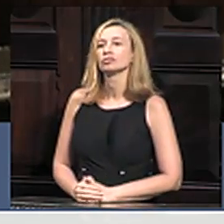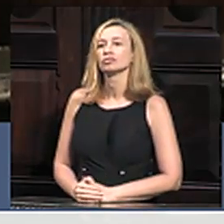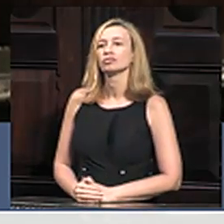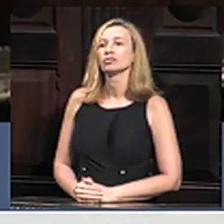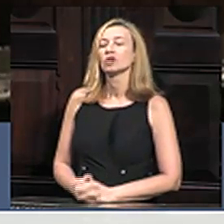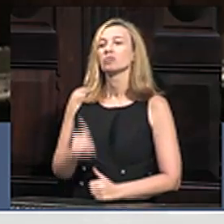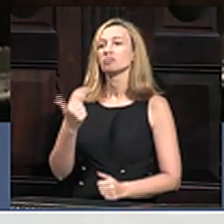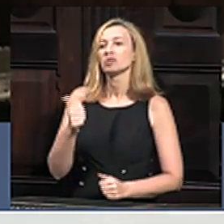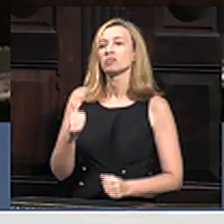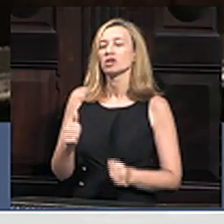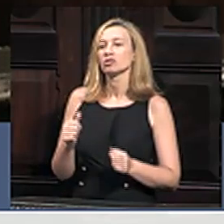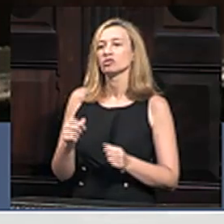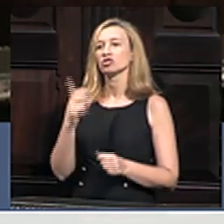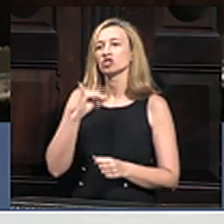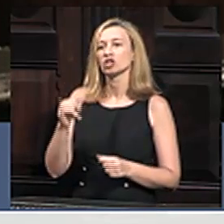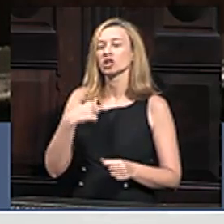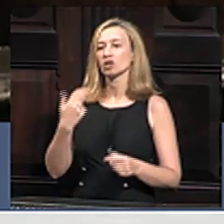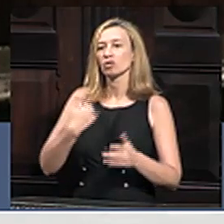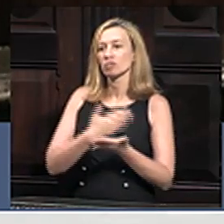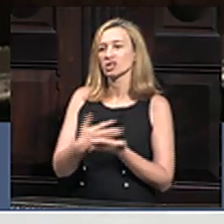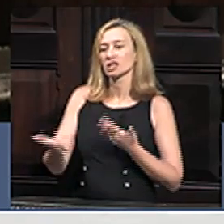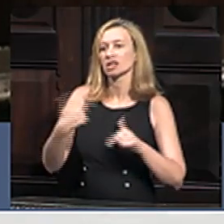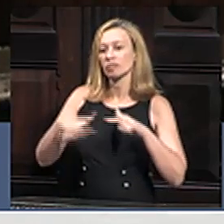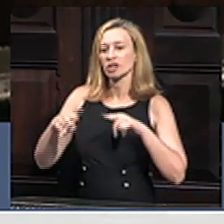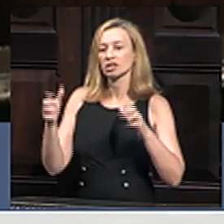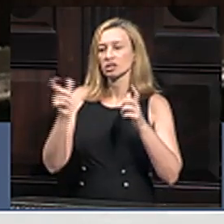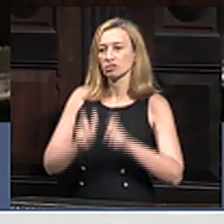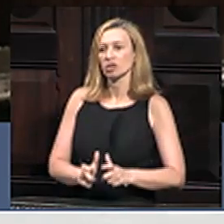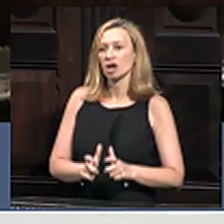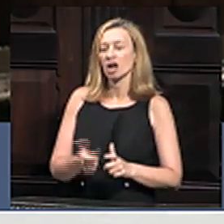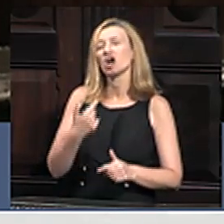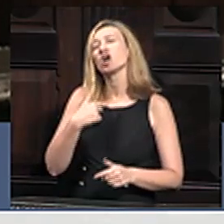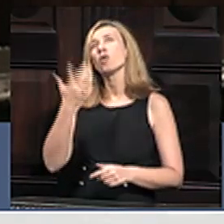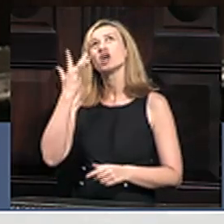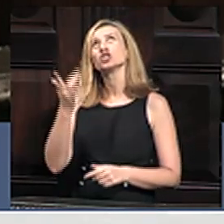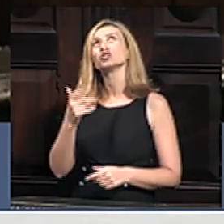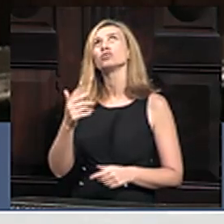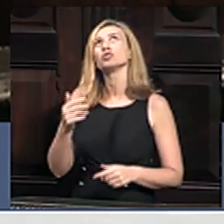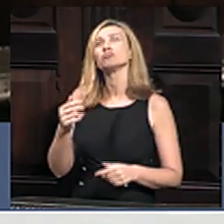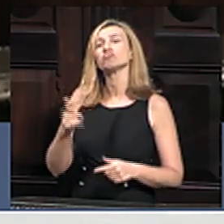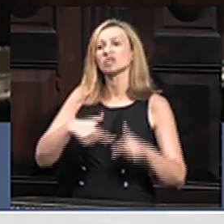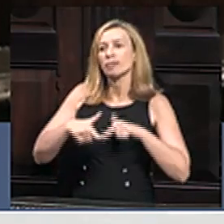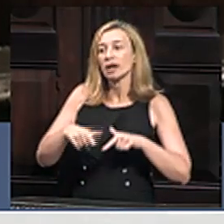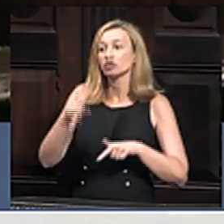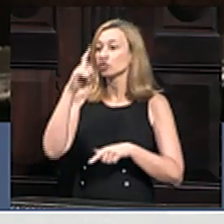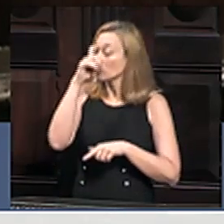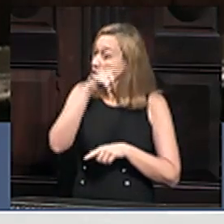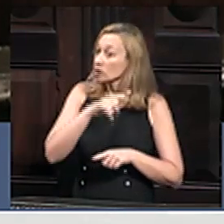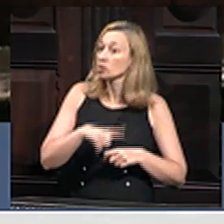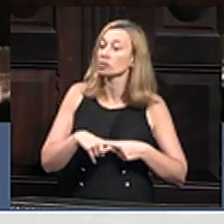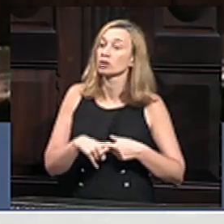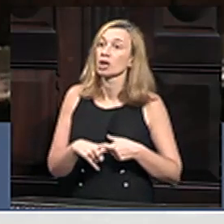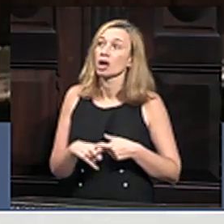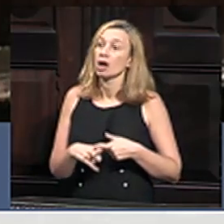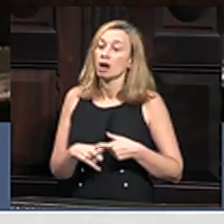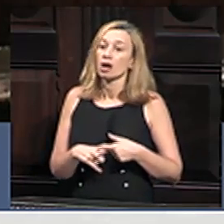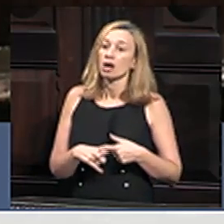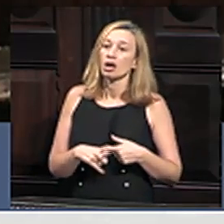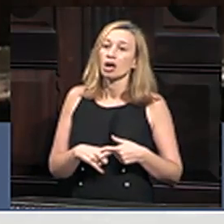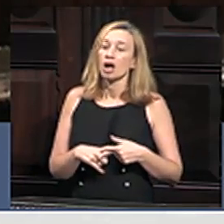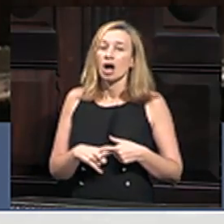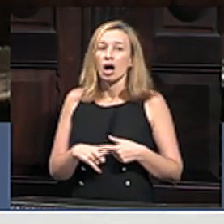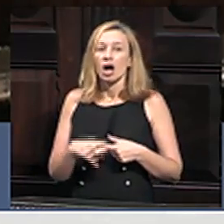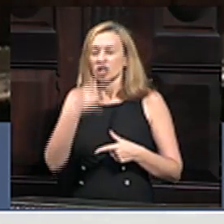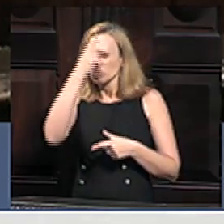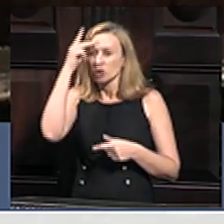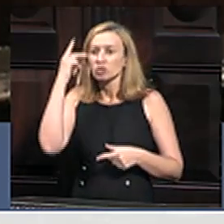primeiro mandato, perfazendo 8 anos. Eu acho que foi um trabalho árduo, as pessoas têm a